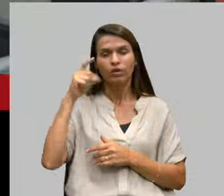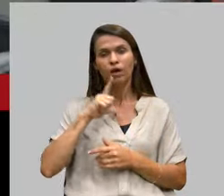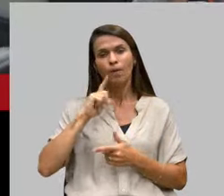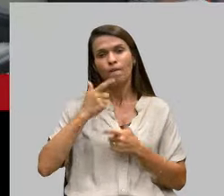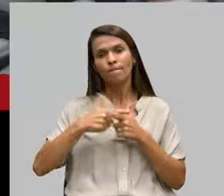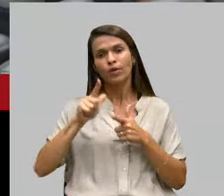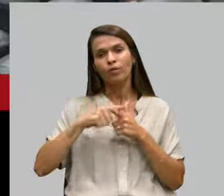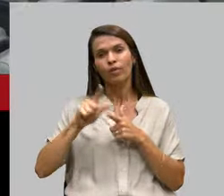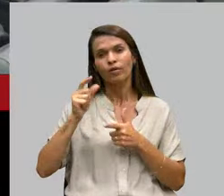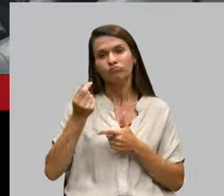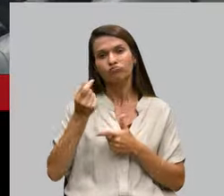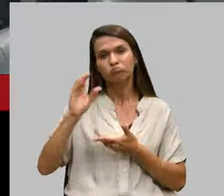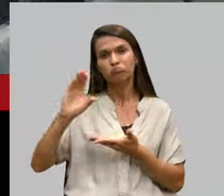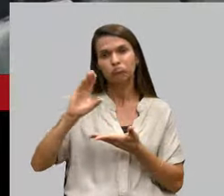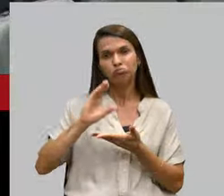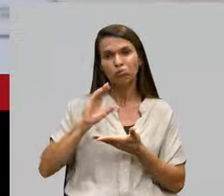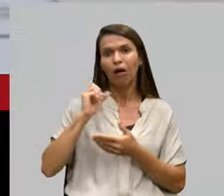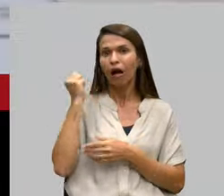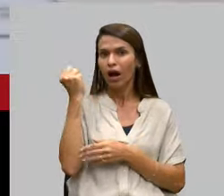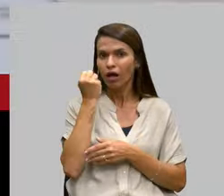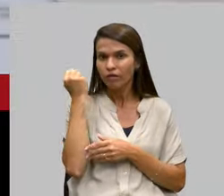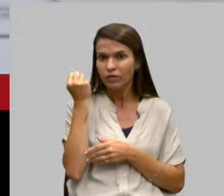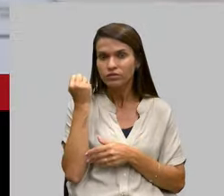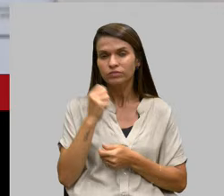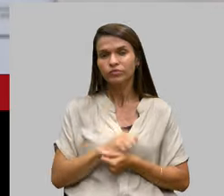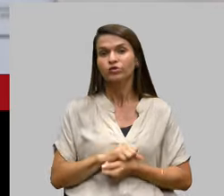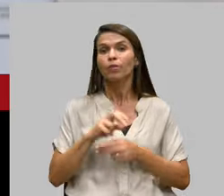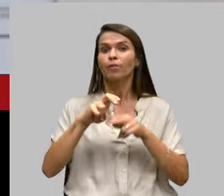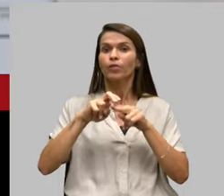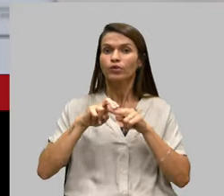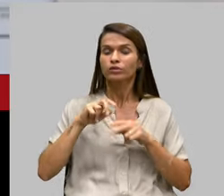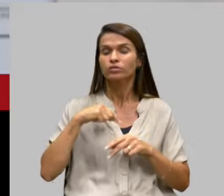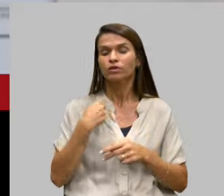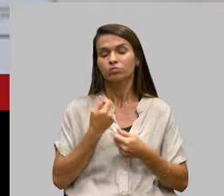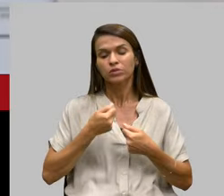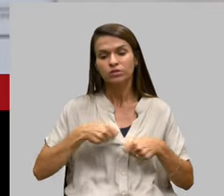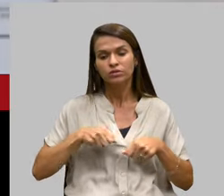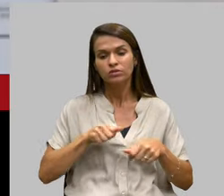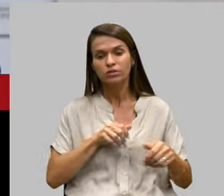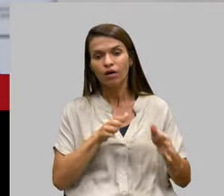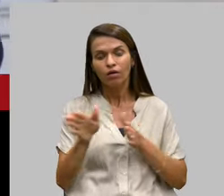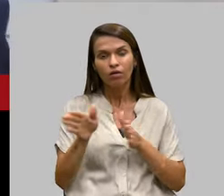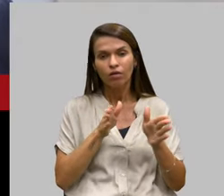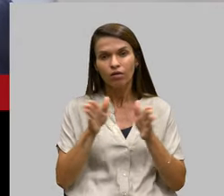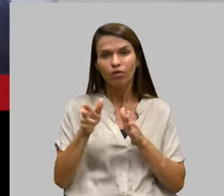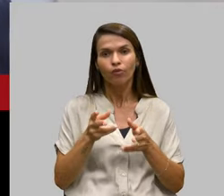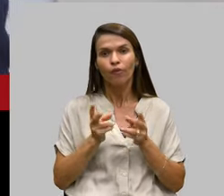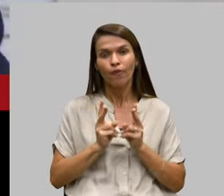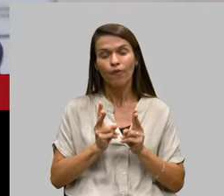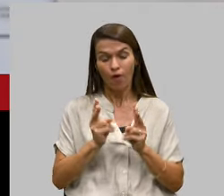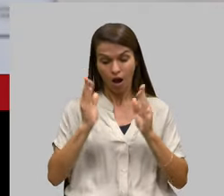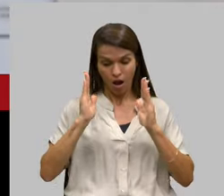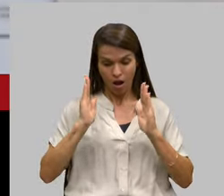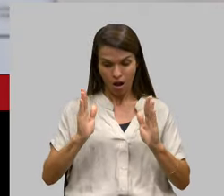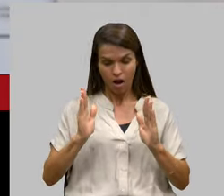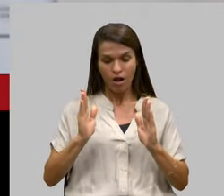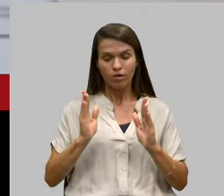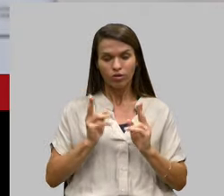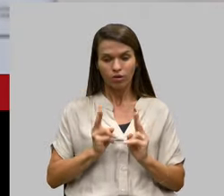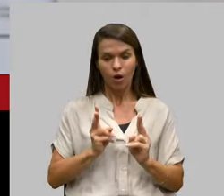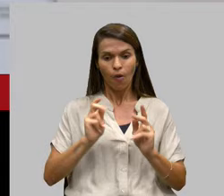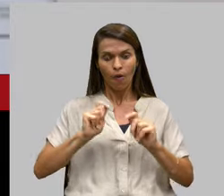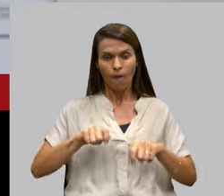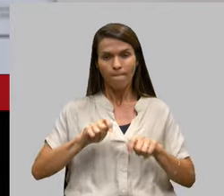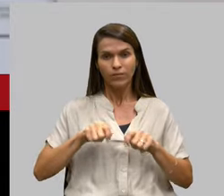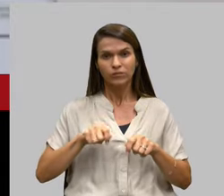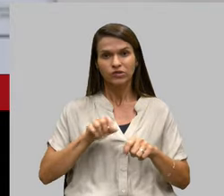financeiro gravíssimo e por isso a gente precisa viabilizar ou manter neste primeiro momento pelo menos a competência de